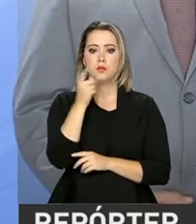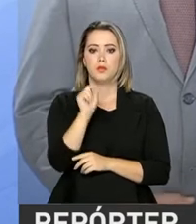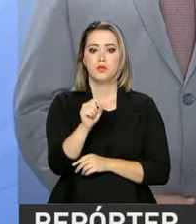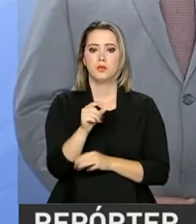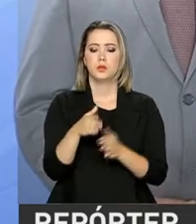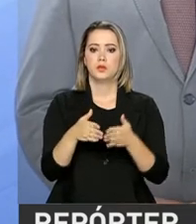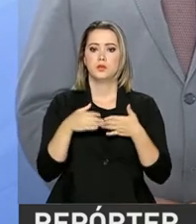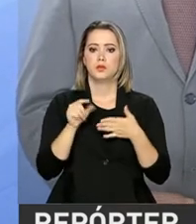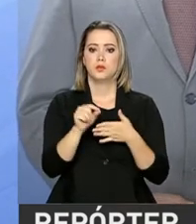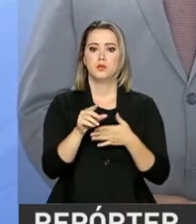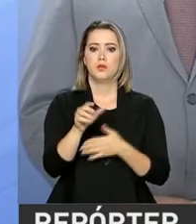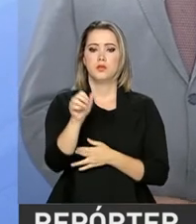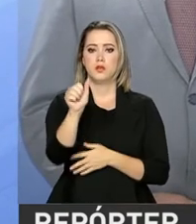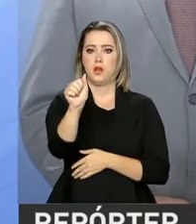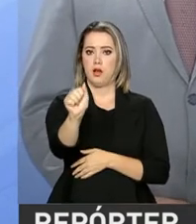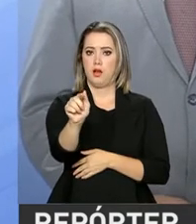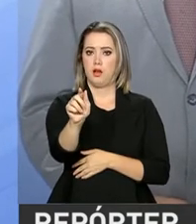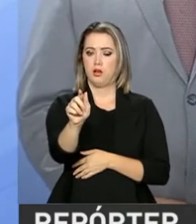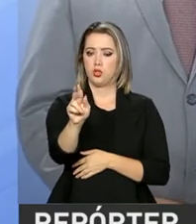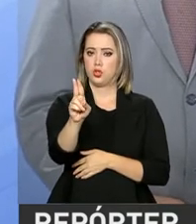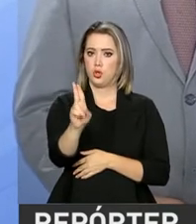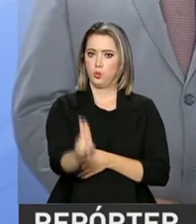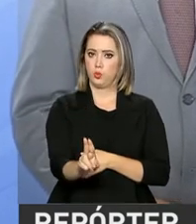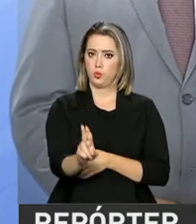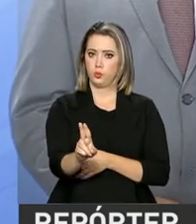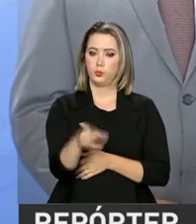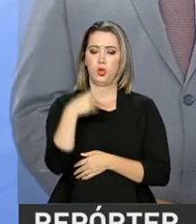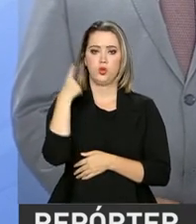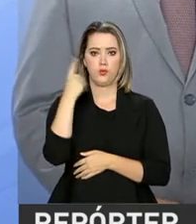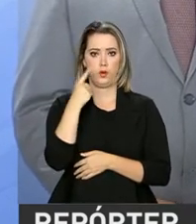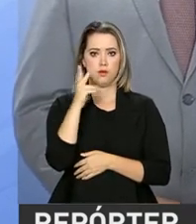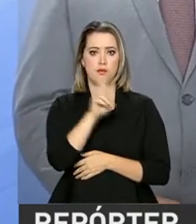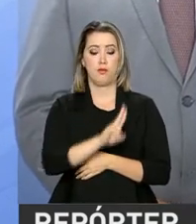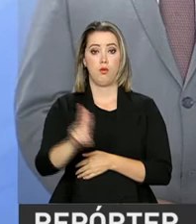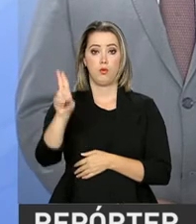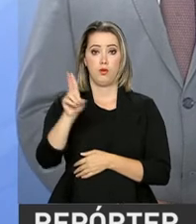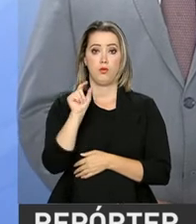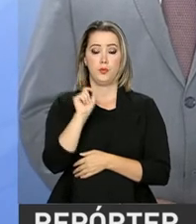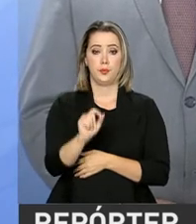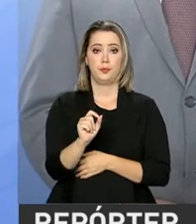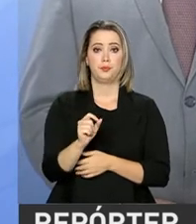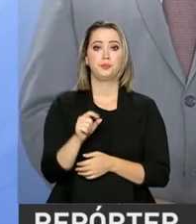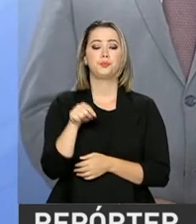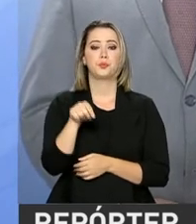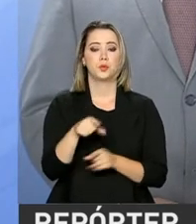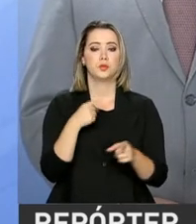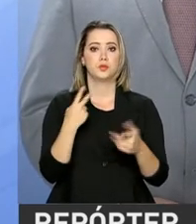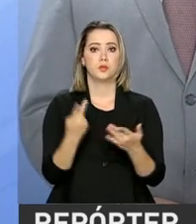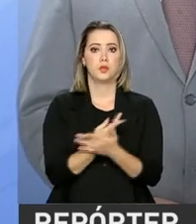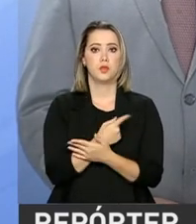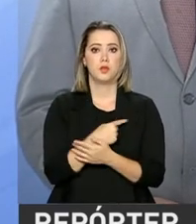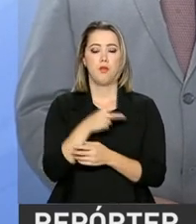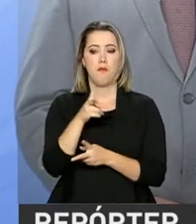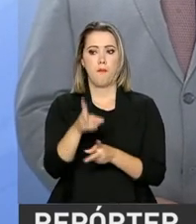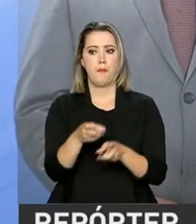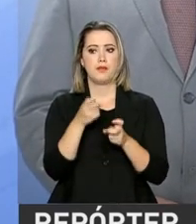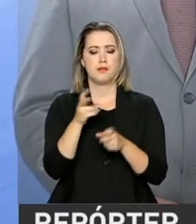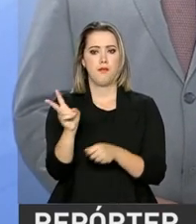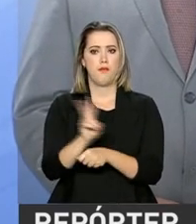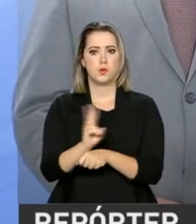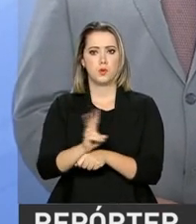a advocacia geral da união para que sejam feitas perícias